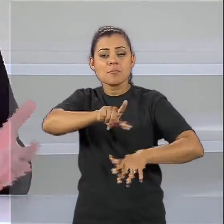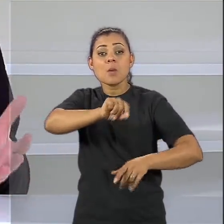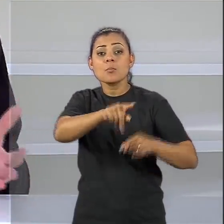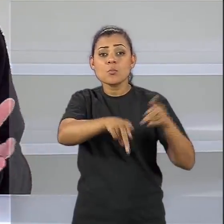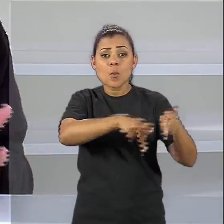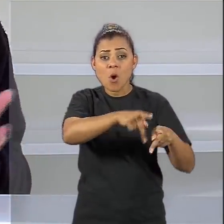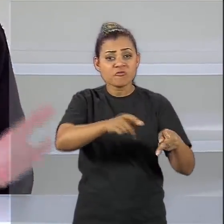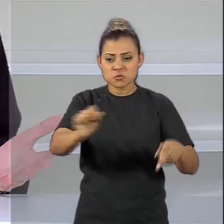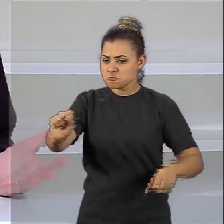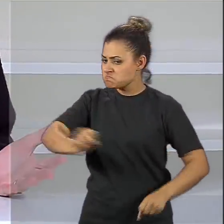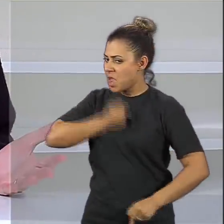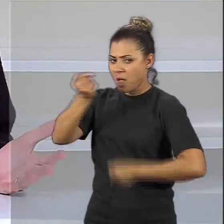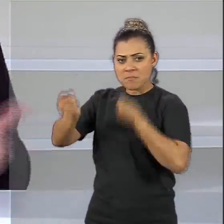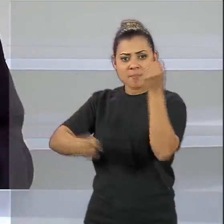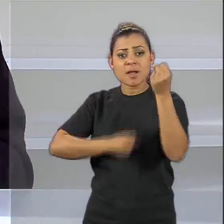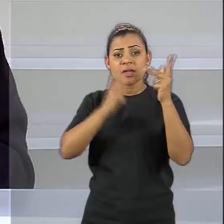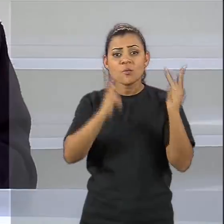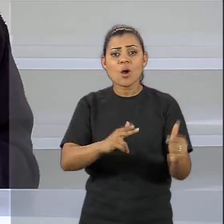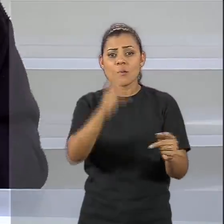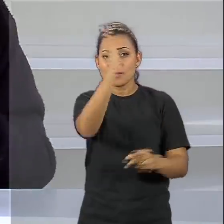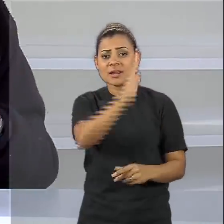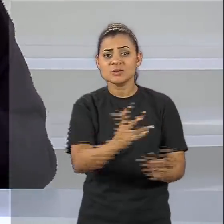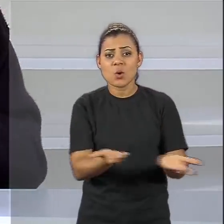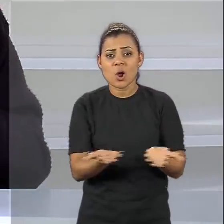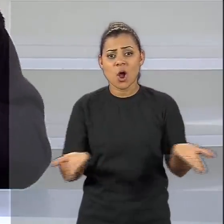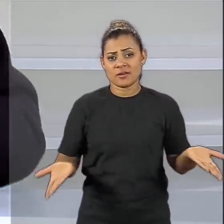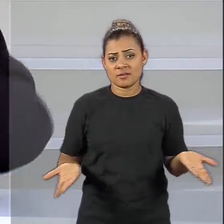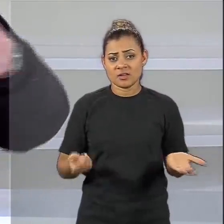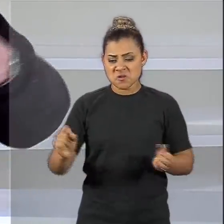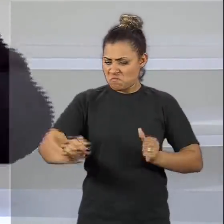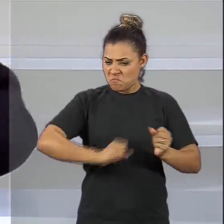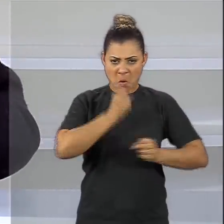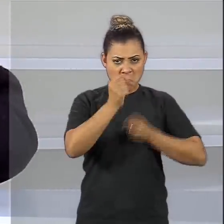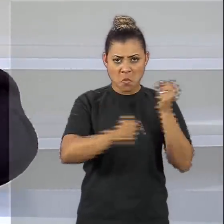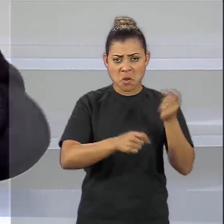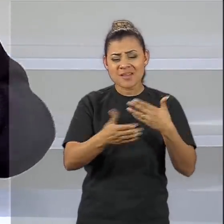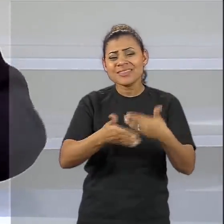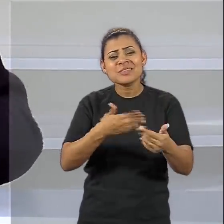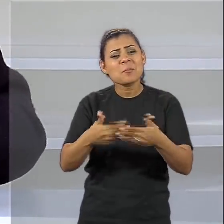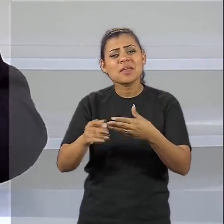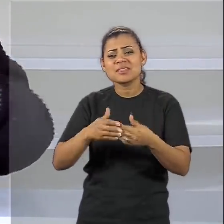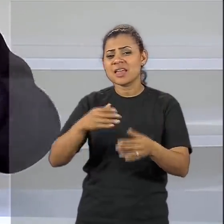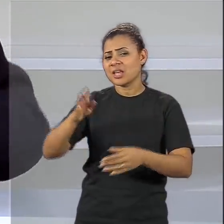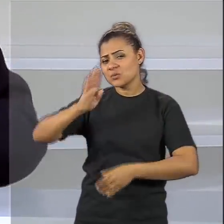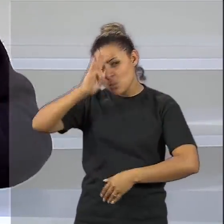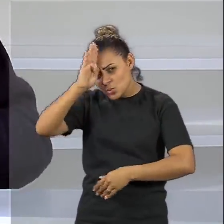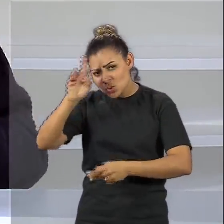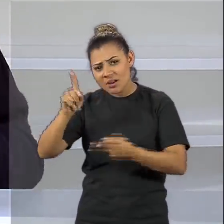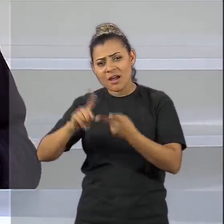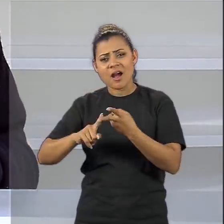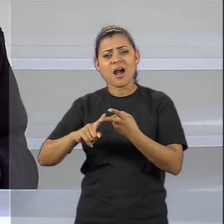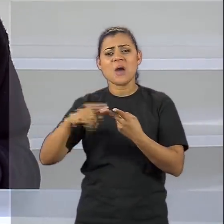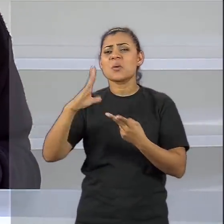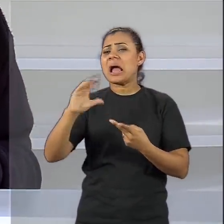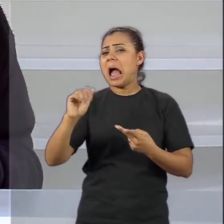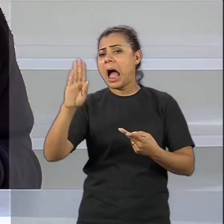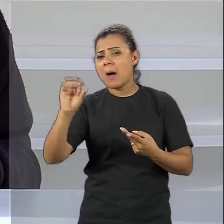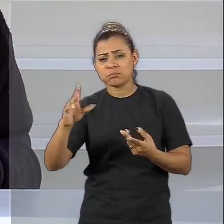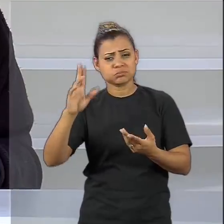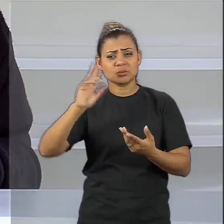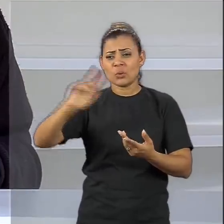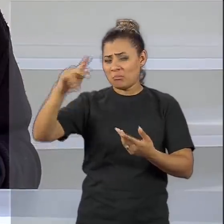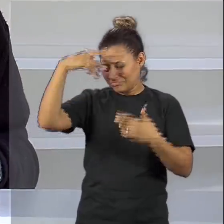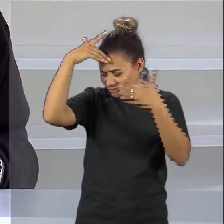insatisfação que existe hoje no Brasil. Então, independentemente de ser o Bolsonaro, militar, civil, cabo Dalciolo, quem